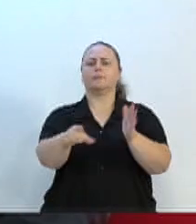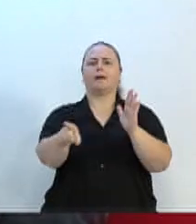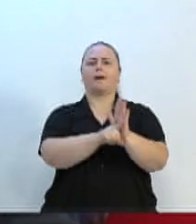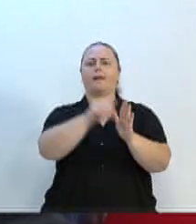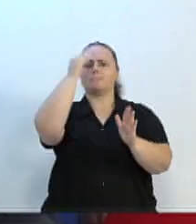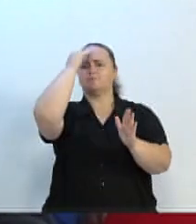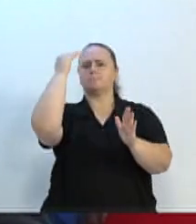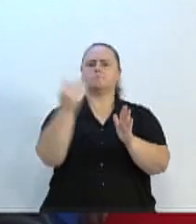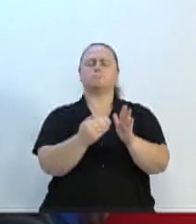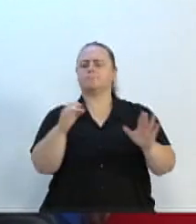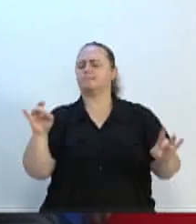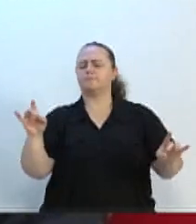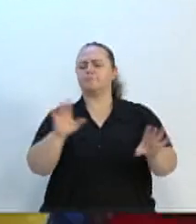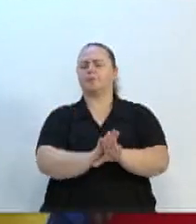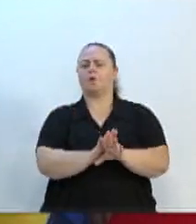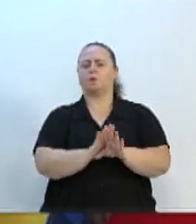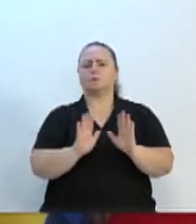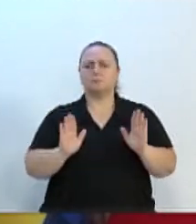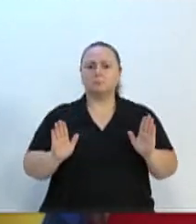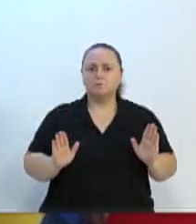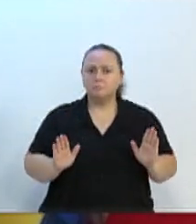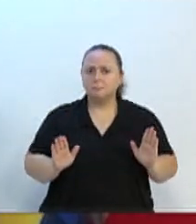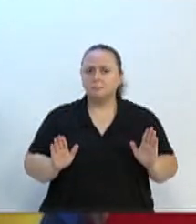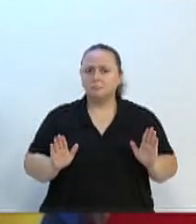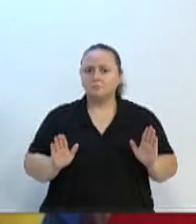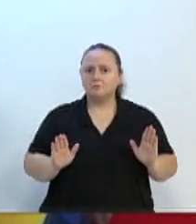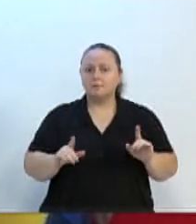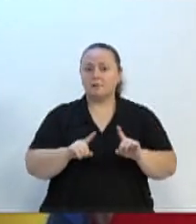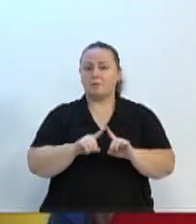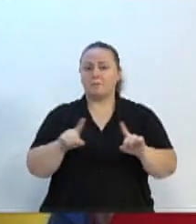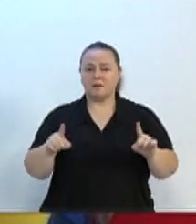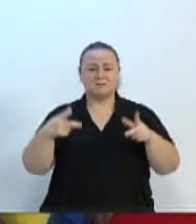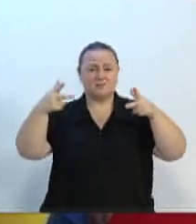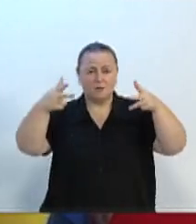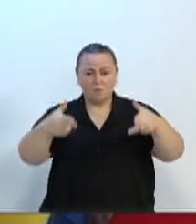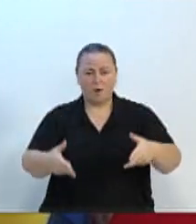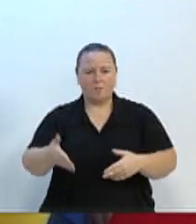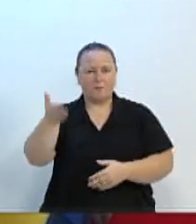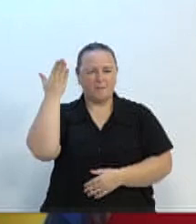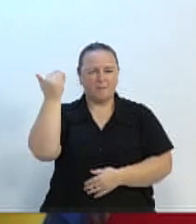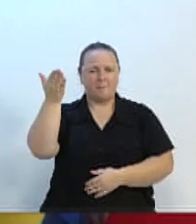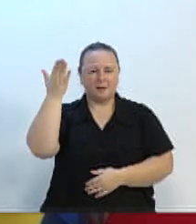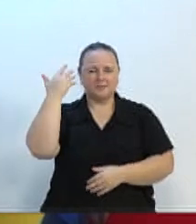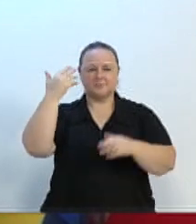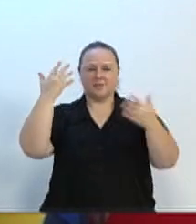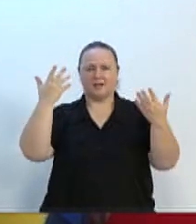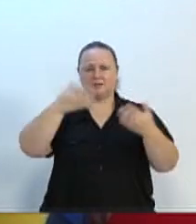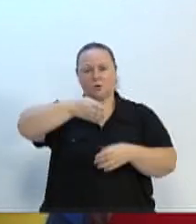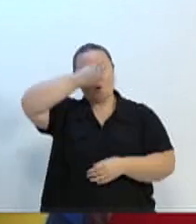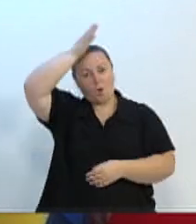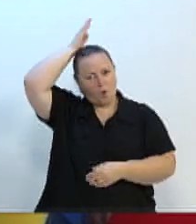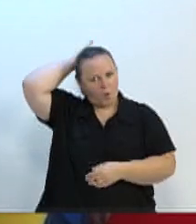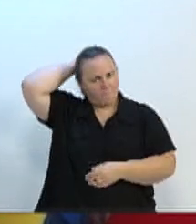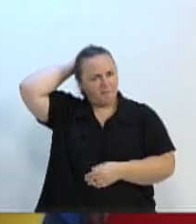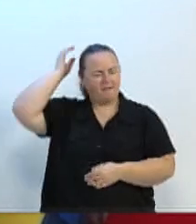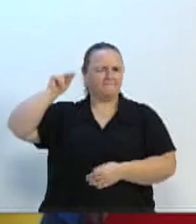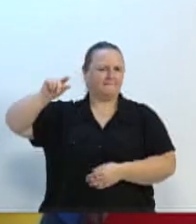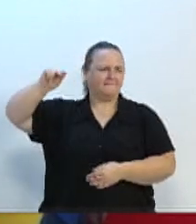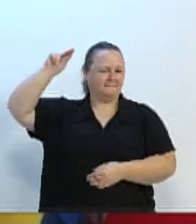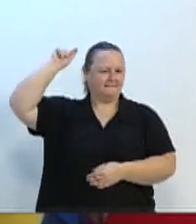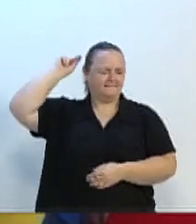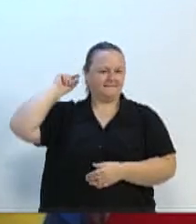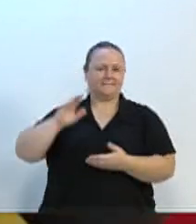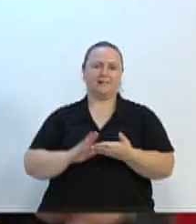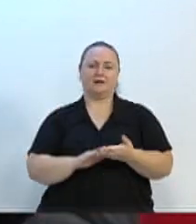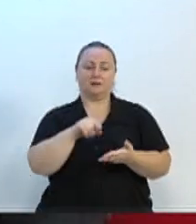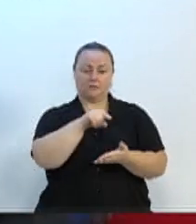e está acabado. Mas foram esses mesmos romanos que disseram, né, que o que está